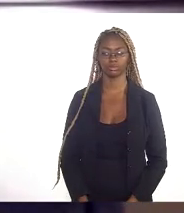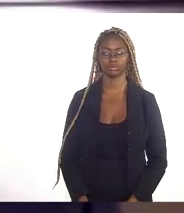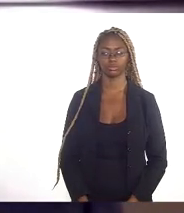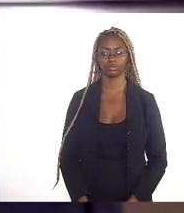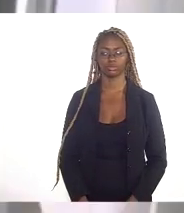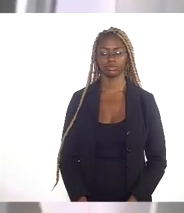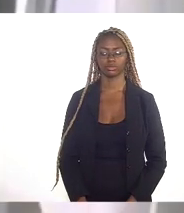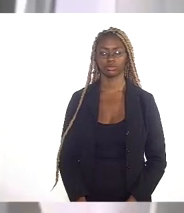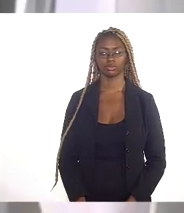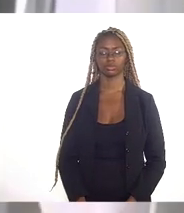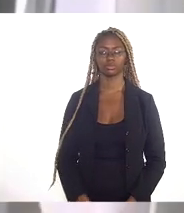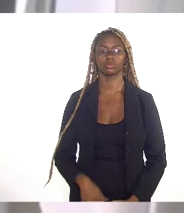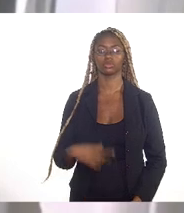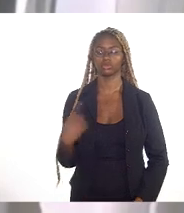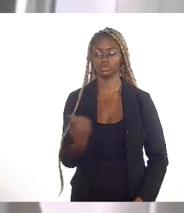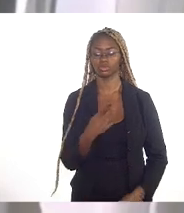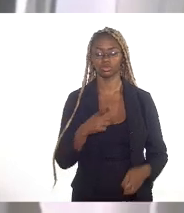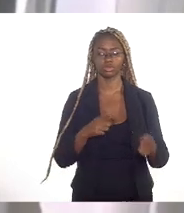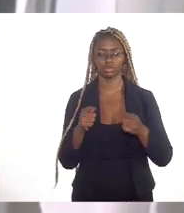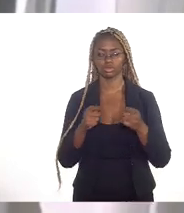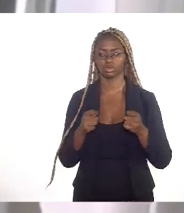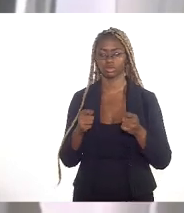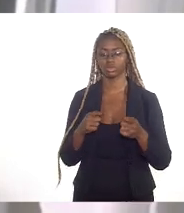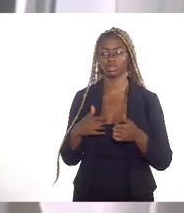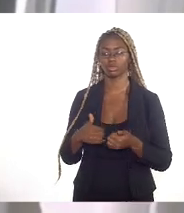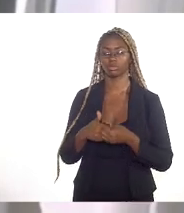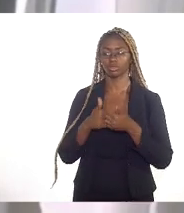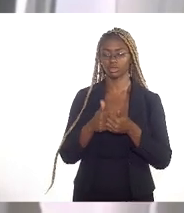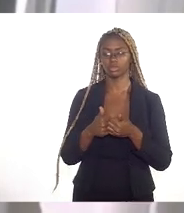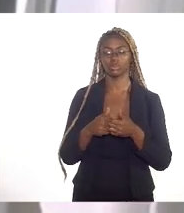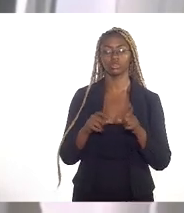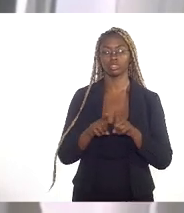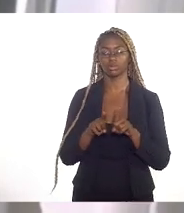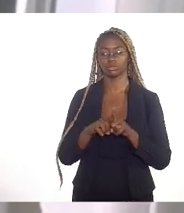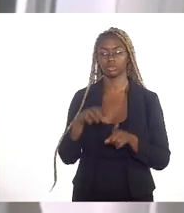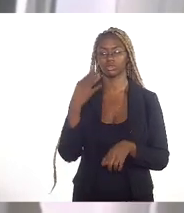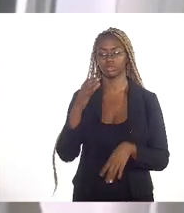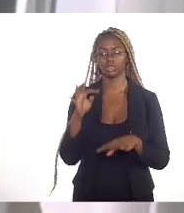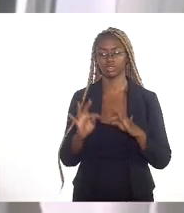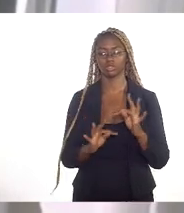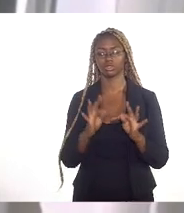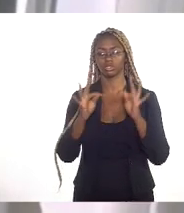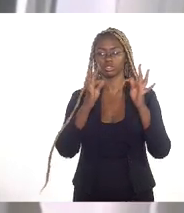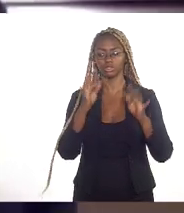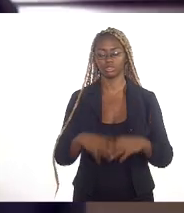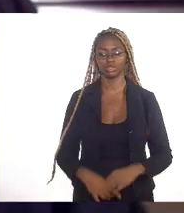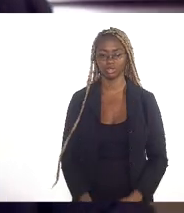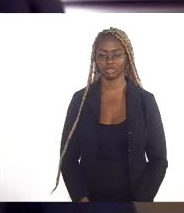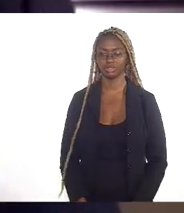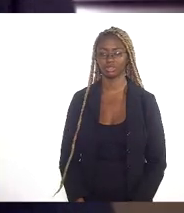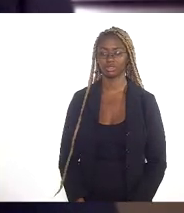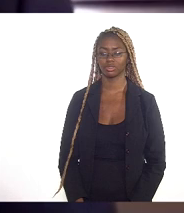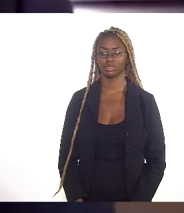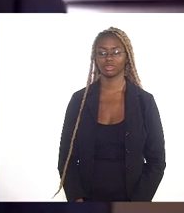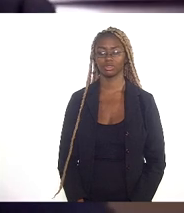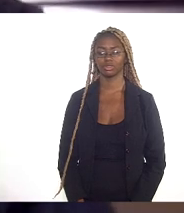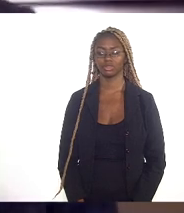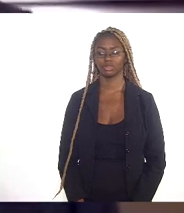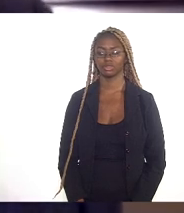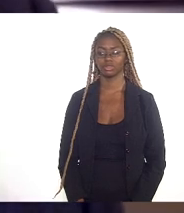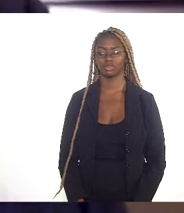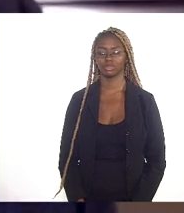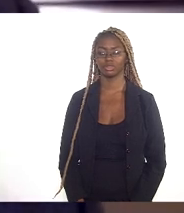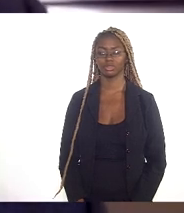A Comissão de Economia vai acompanhar o parecer da Comissão de Ciência e Tecnologia. O douto